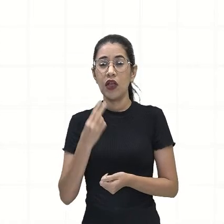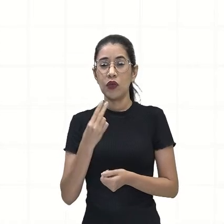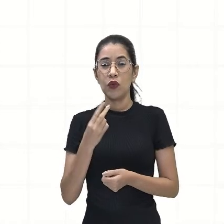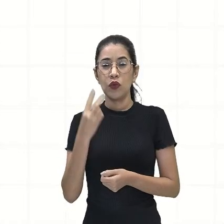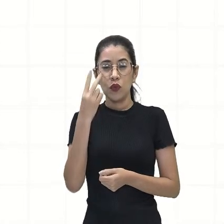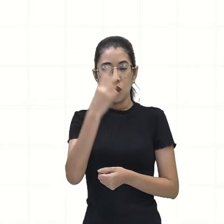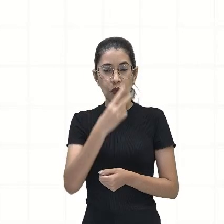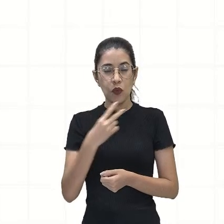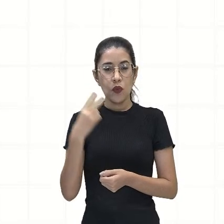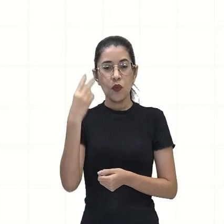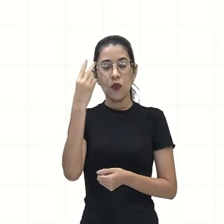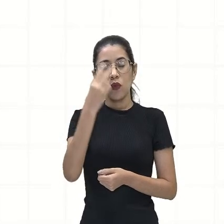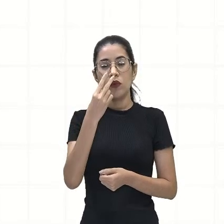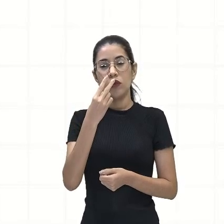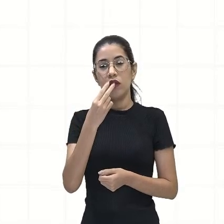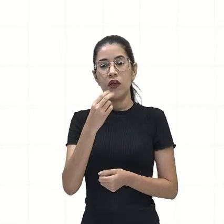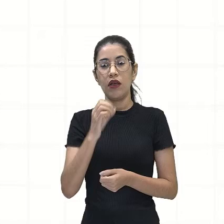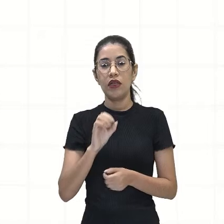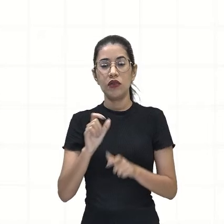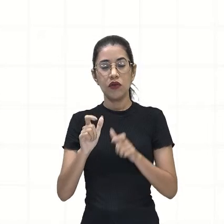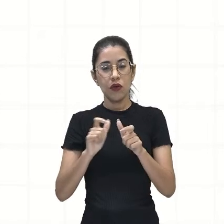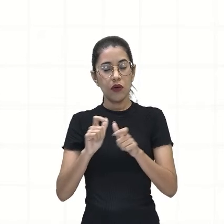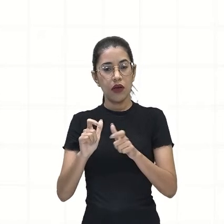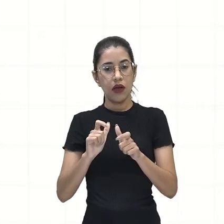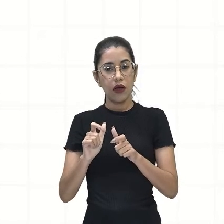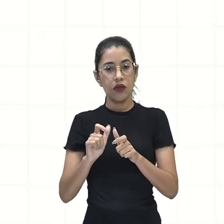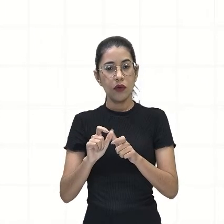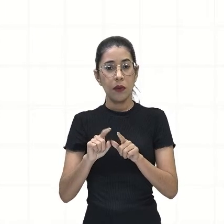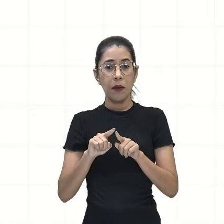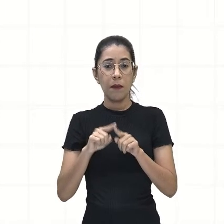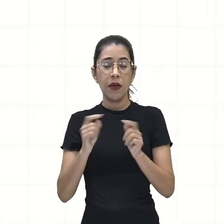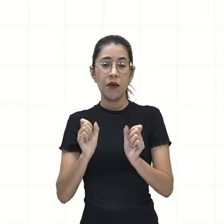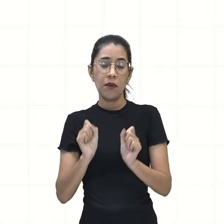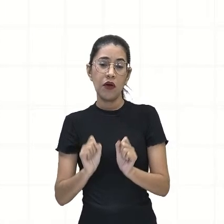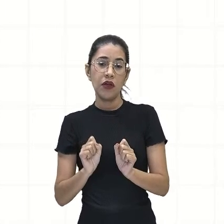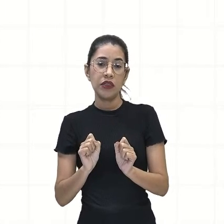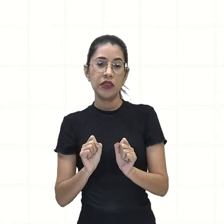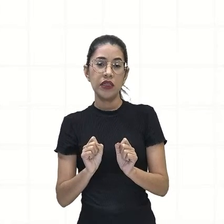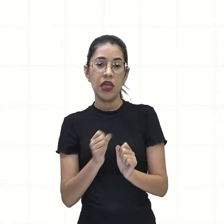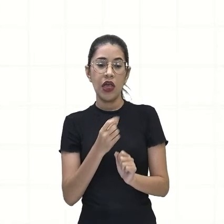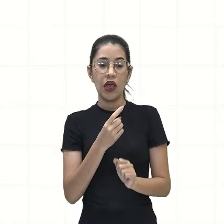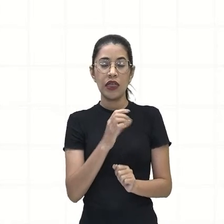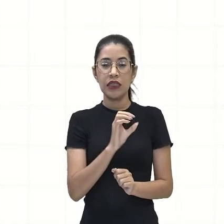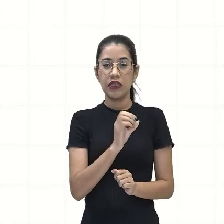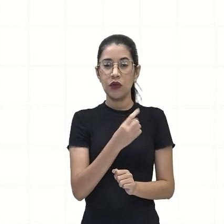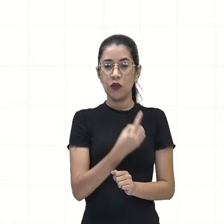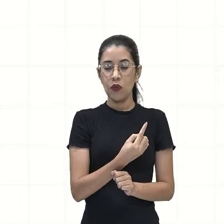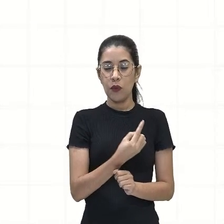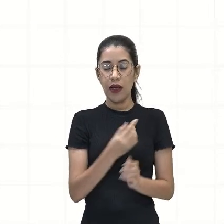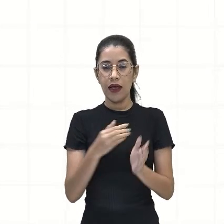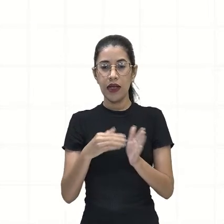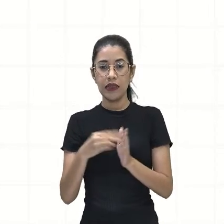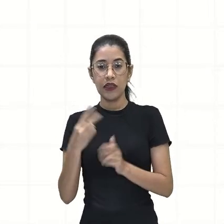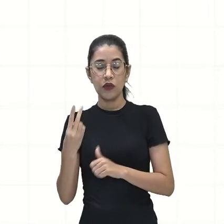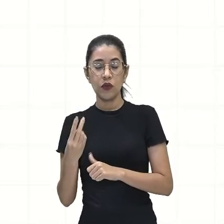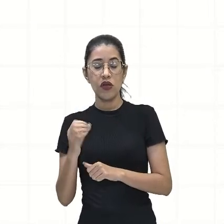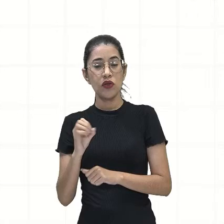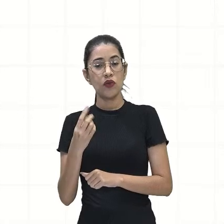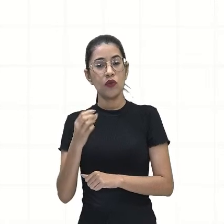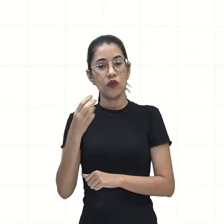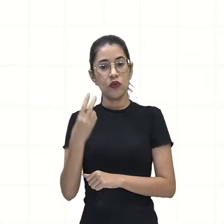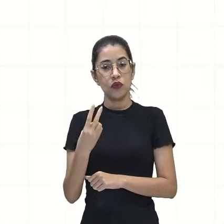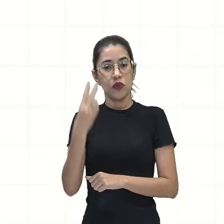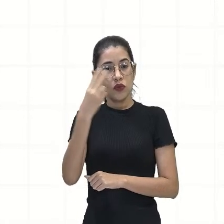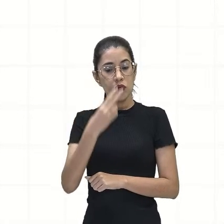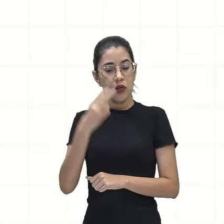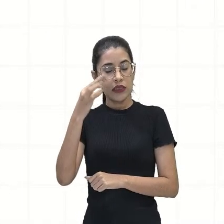jogo, mas só que entre 1 e 2 horas ou exatamente 2 horas. Então, aqui